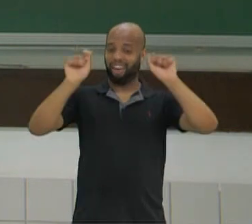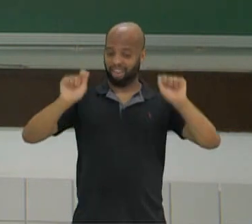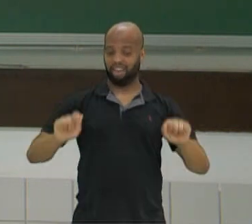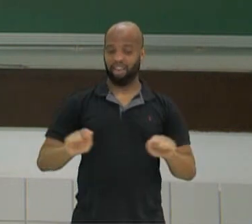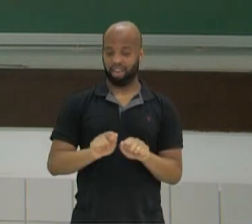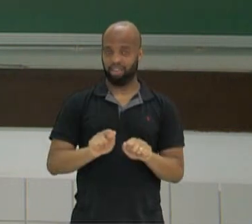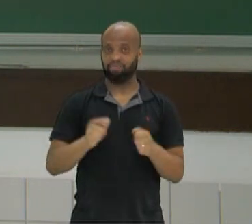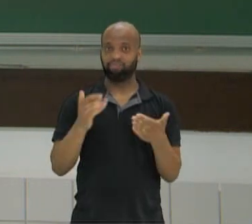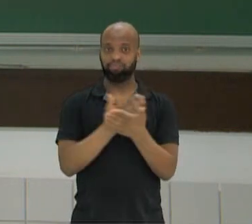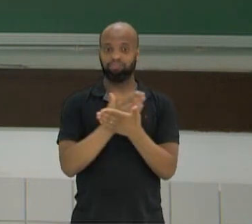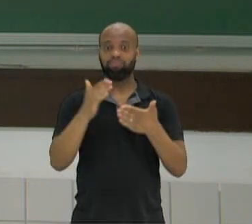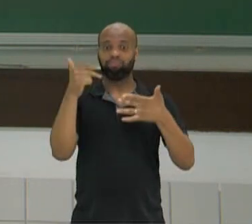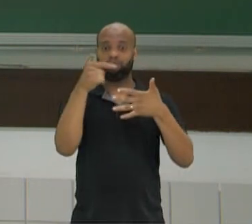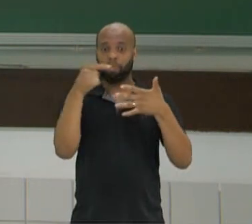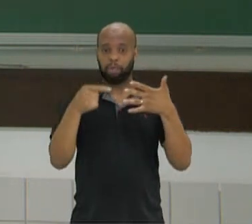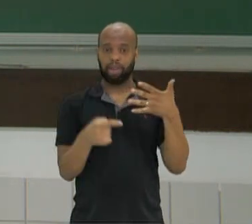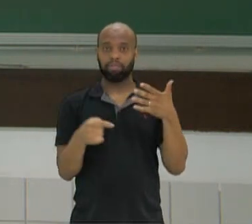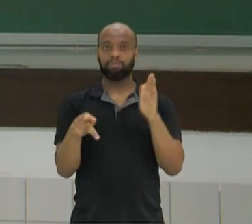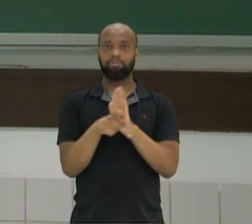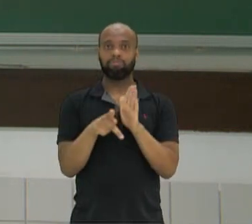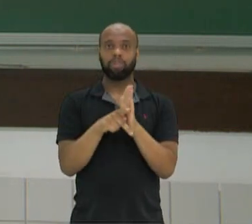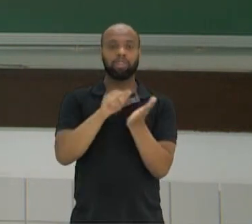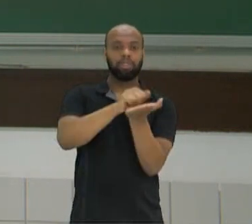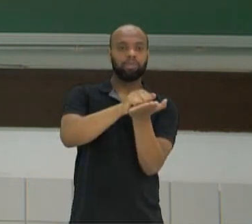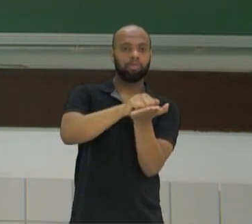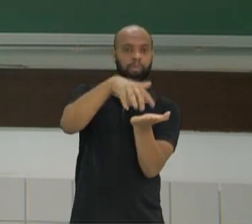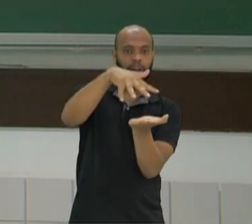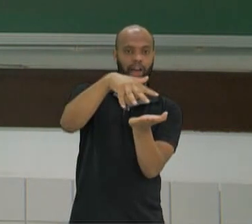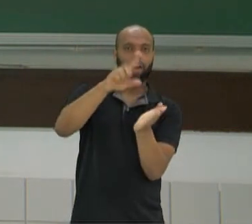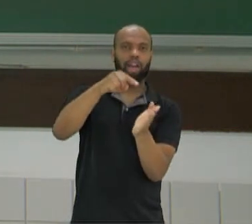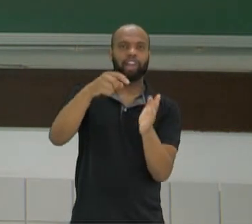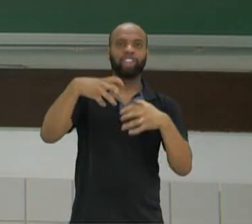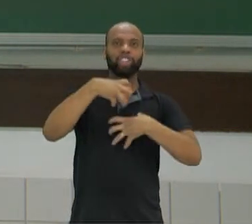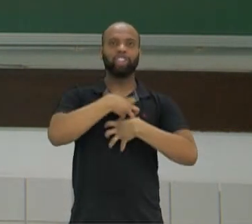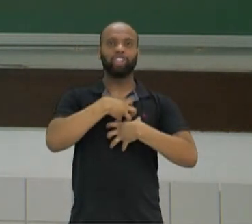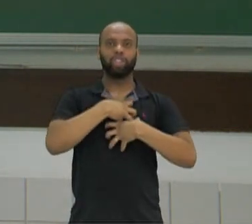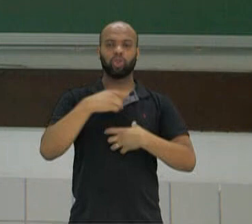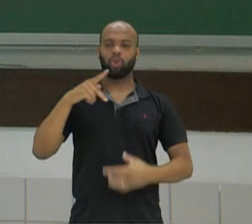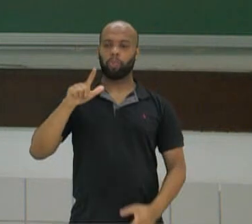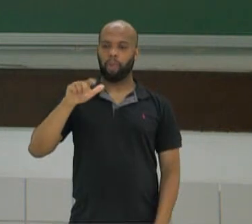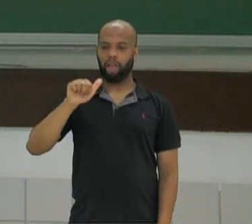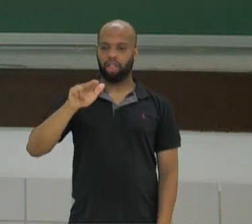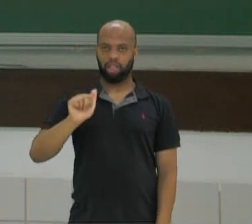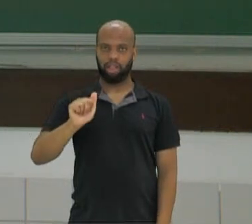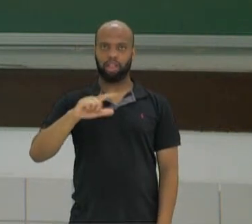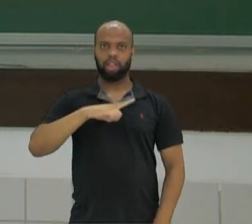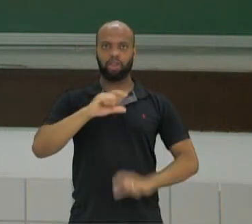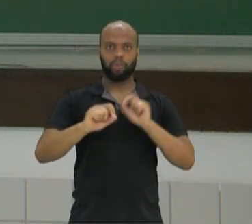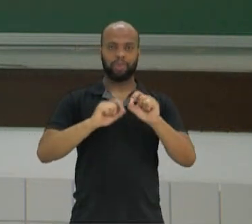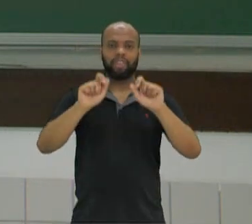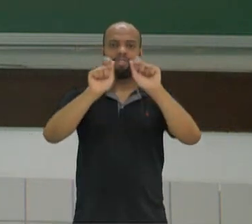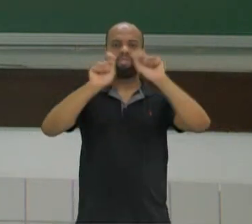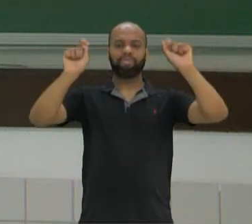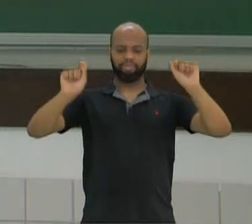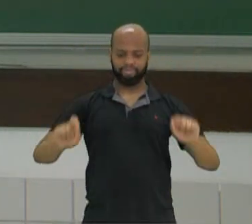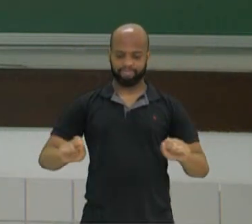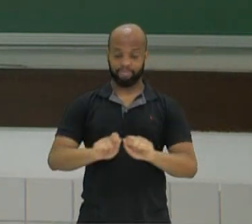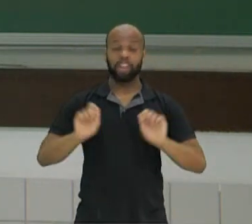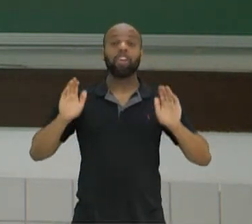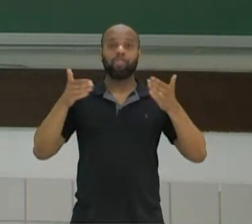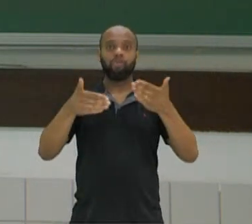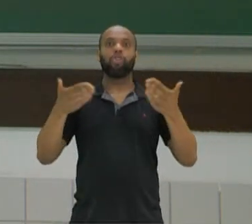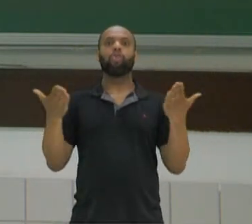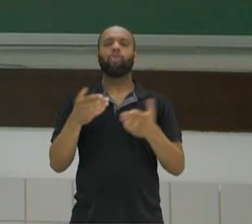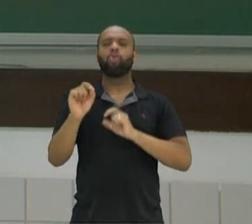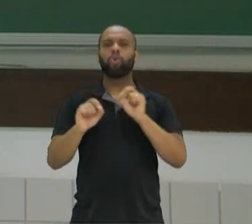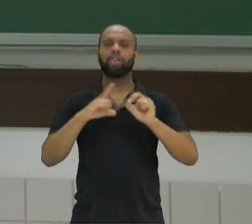elementos de algumas figuras planas também. Vamos lá? Área de figuras planas, que é o nosso foco, ela